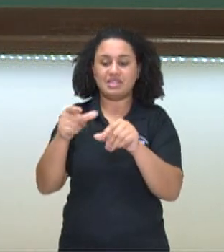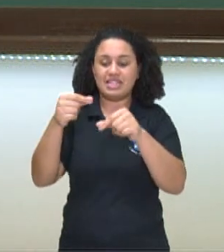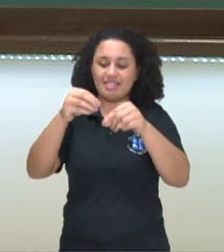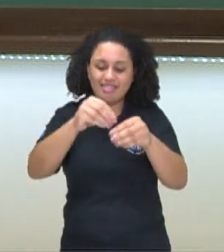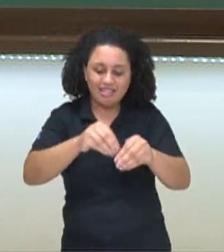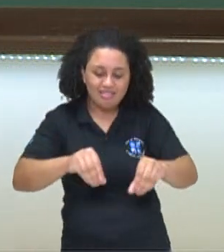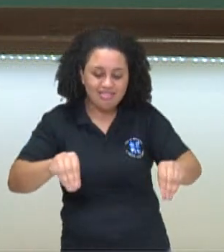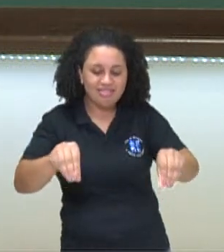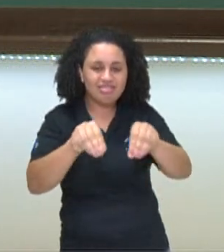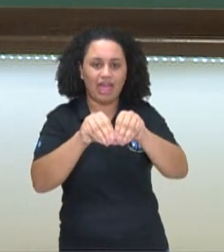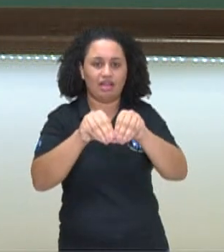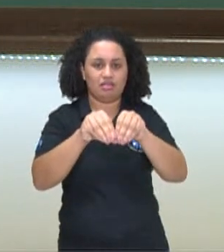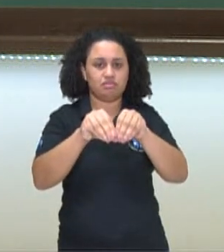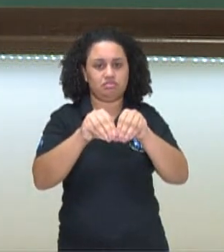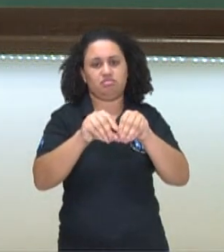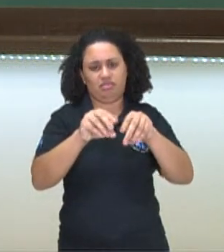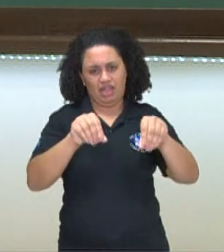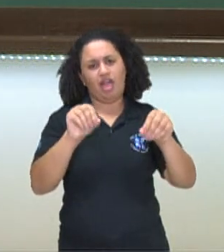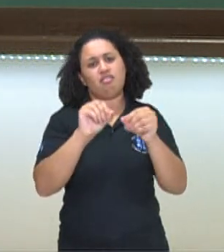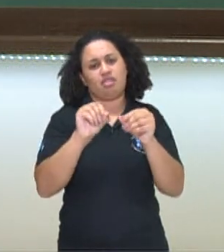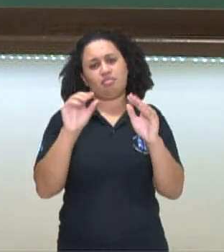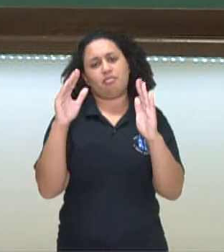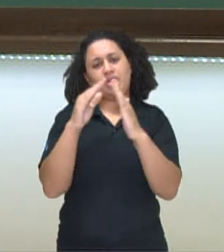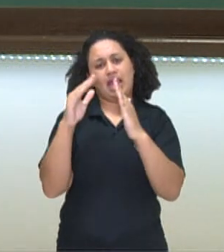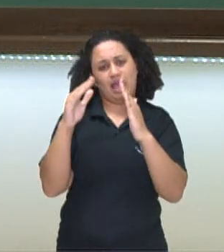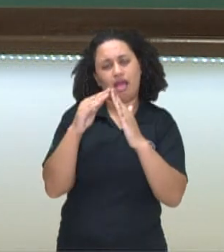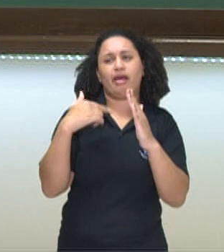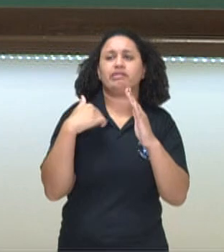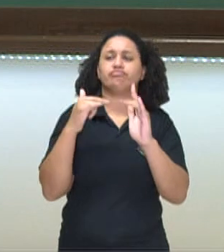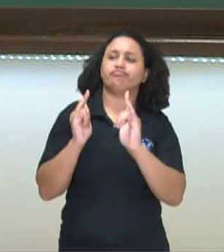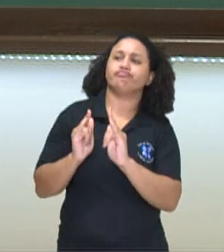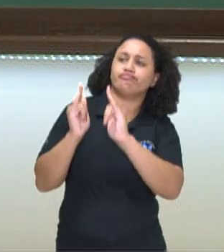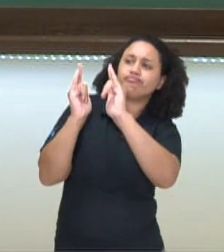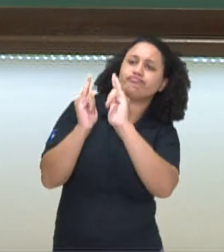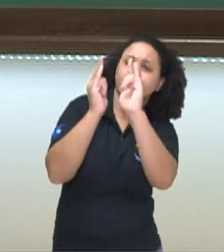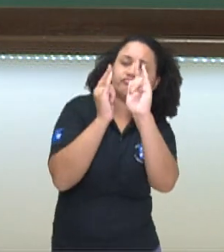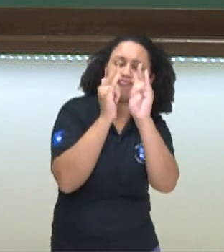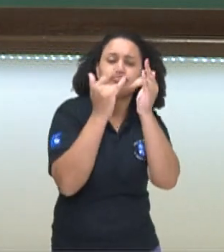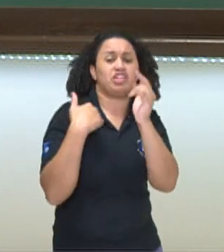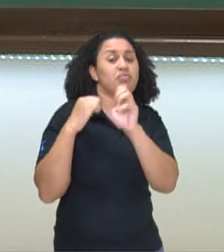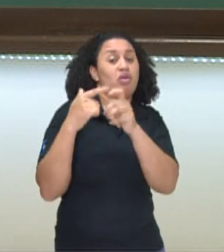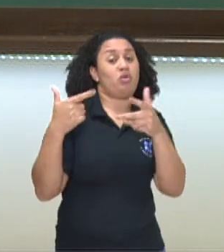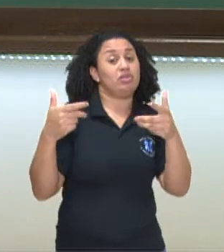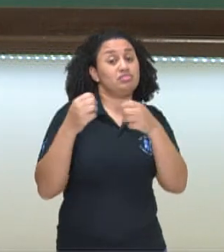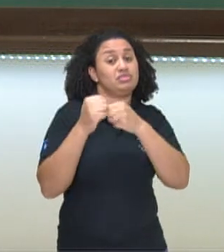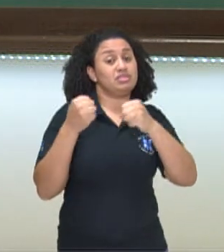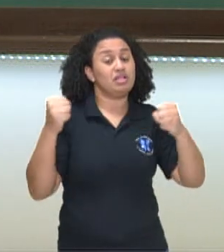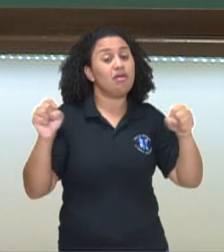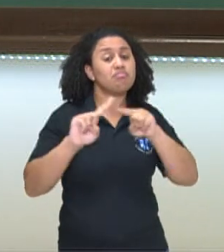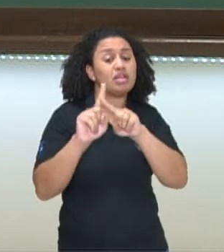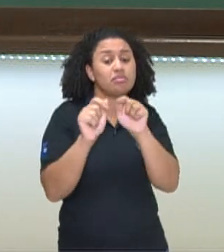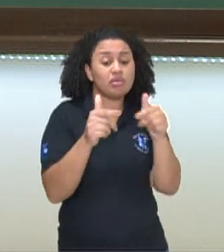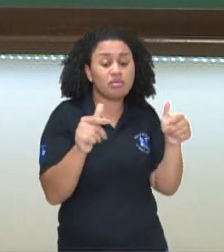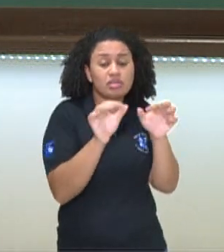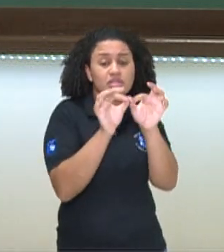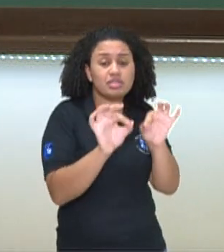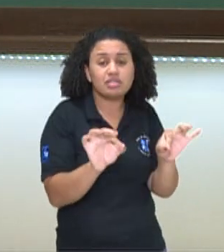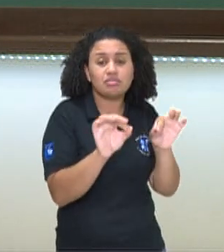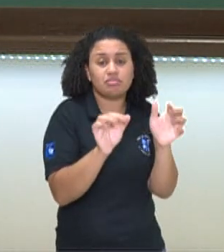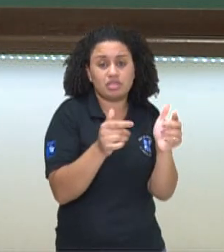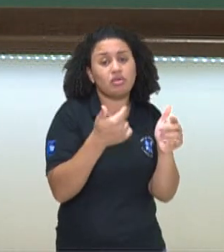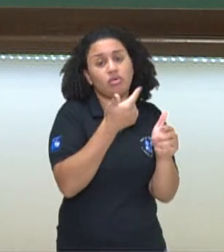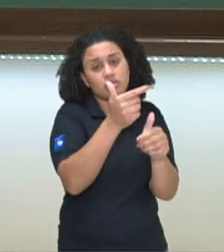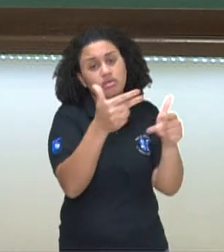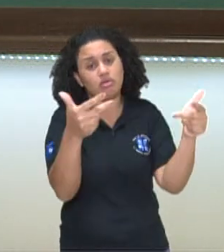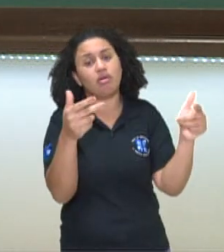terra. Na terra a gente faz para uma residência, para um condomínio, né, que é uma coisa muito grande. Agora, para coisas menores, outros corpos